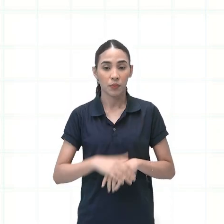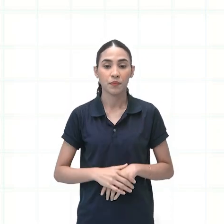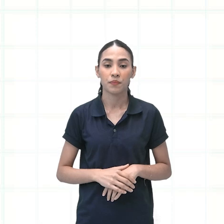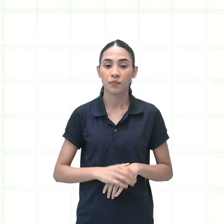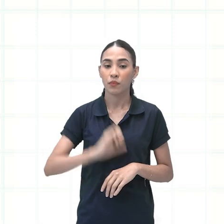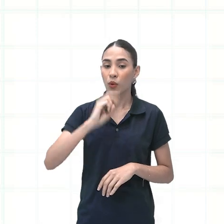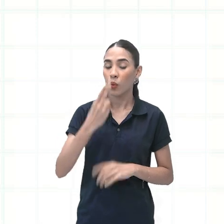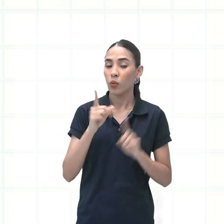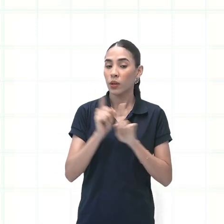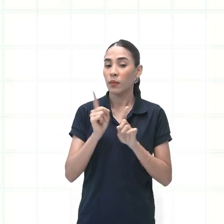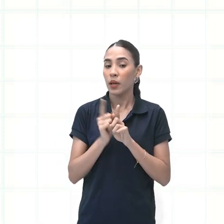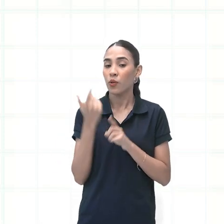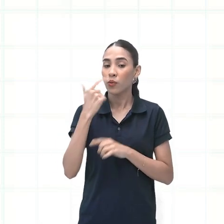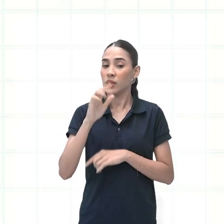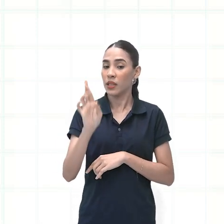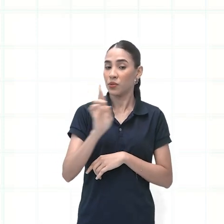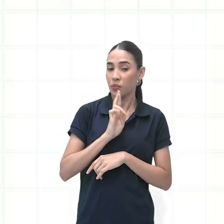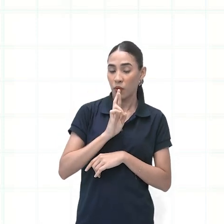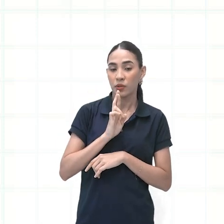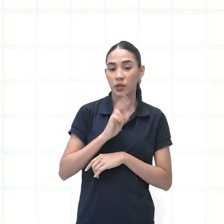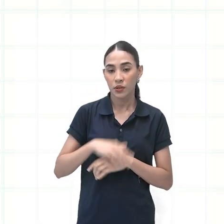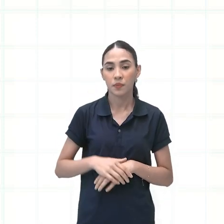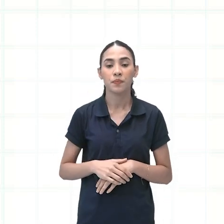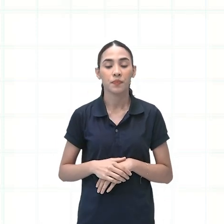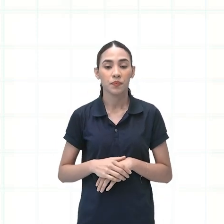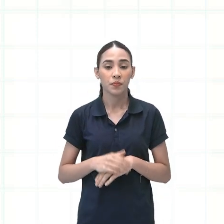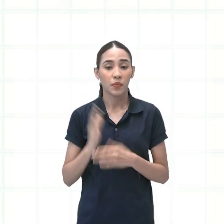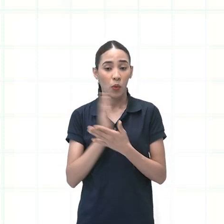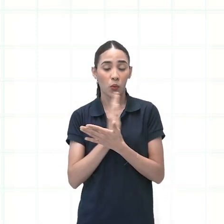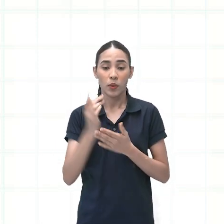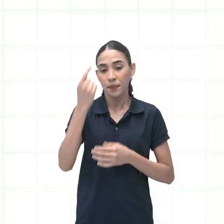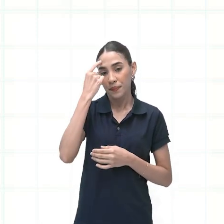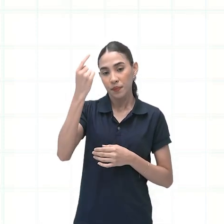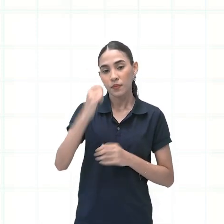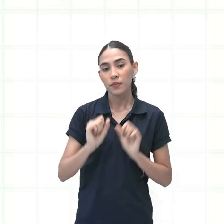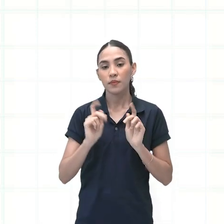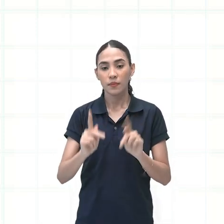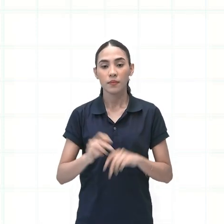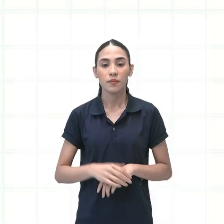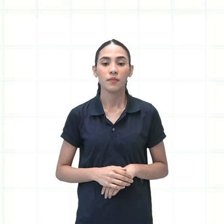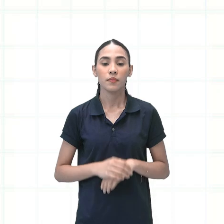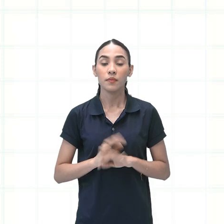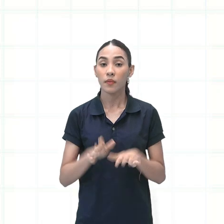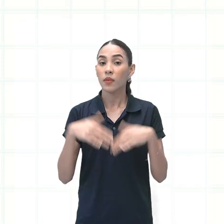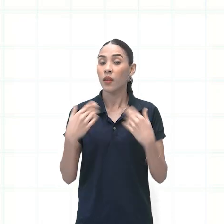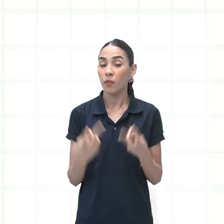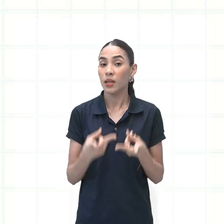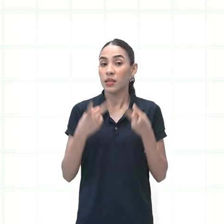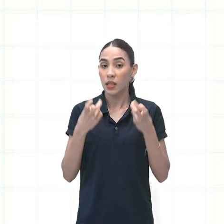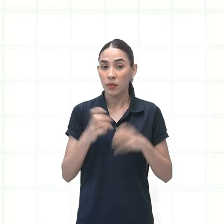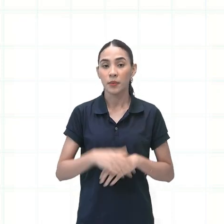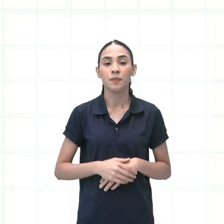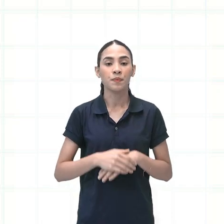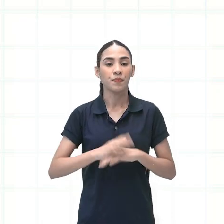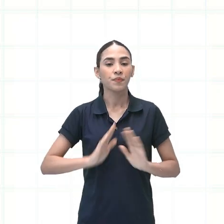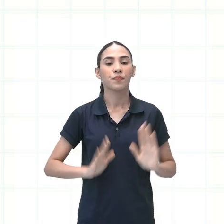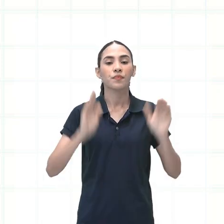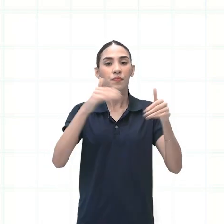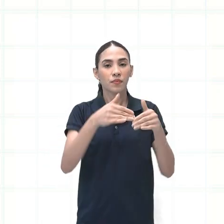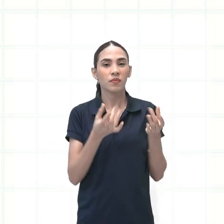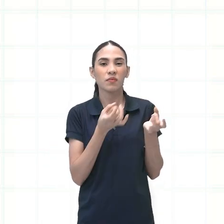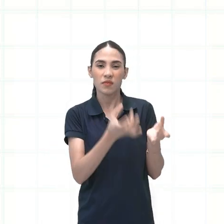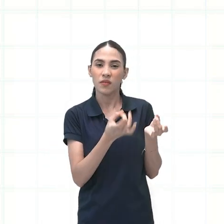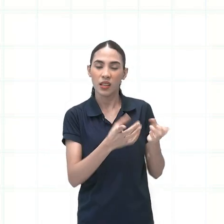opiniões ou obter adesão para determinada ideia, ok? Então, perceba que a publicidade está mais voltada para a venda